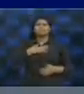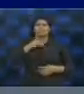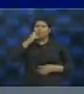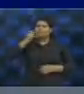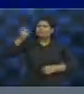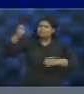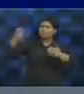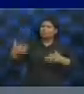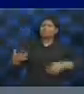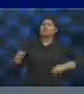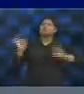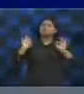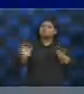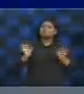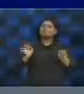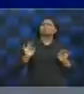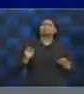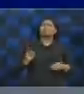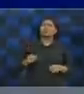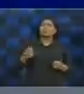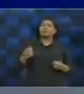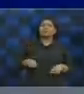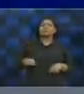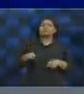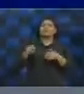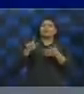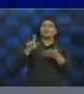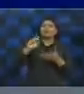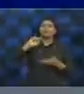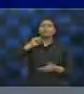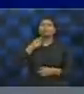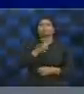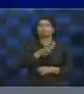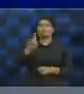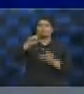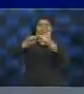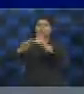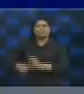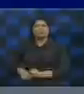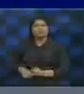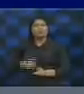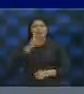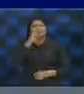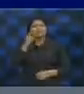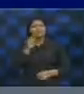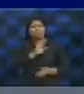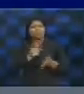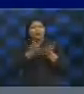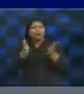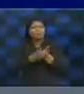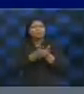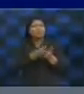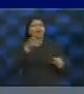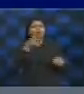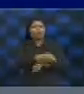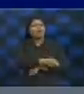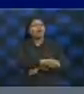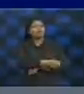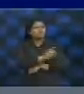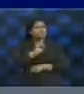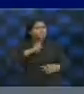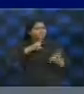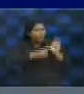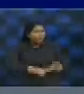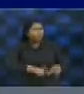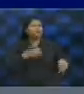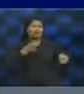de dizer que um pobre que ganha assim um salário mínimo tem mesmo que estar com nome no SPC e no Serasa, tem mesmo